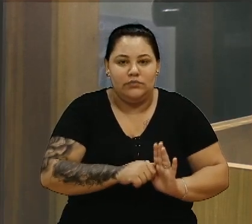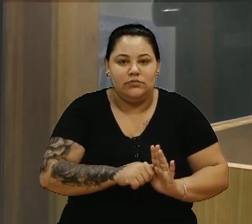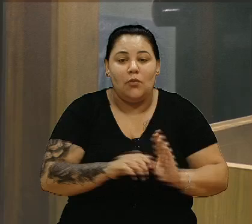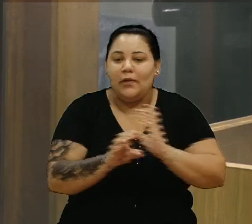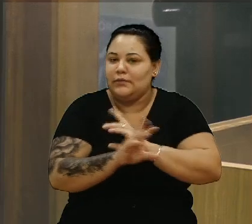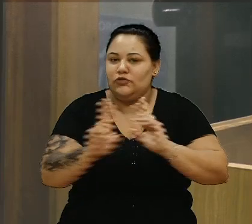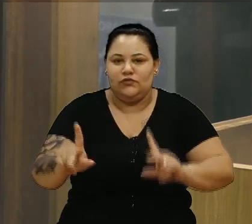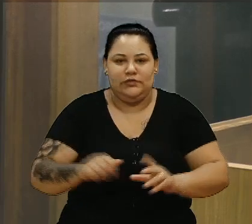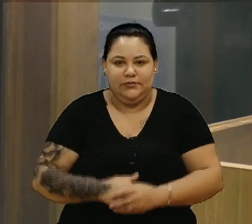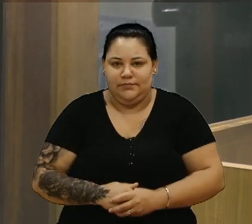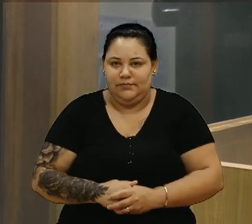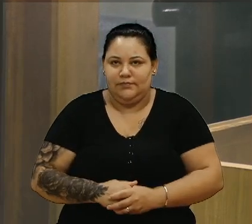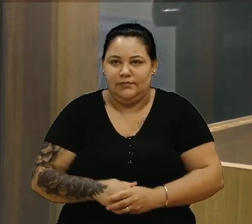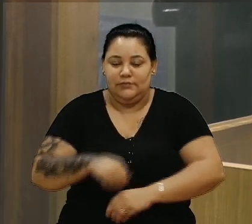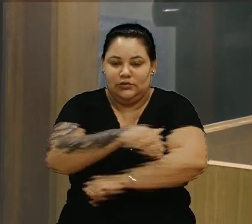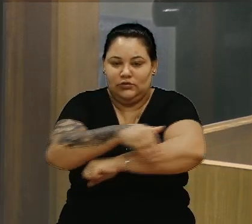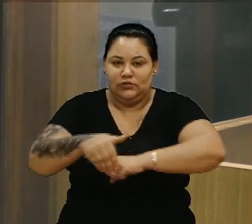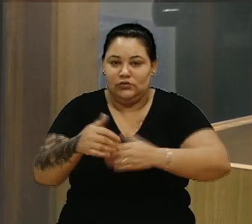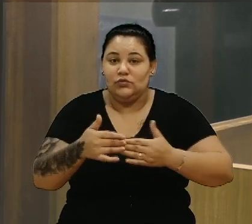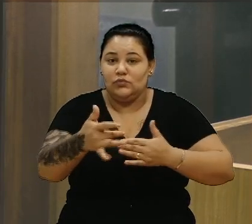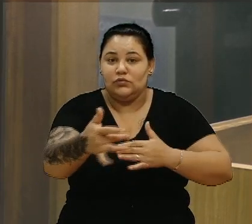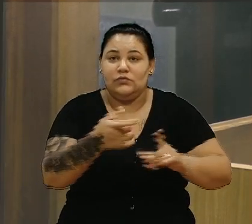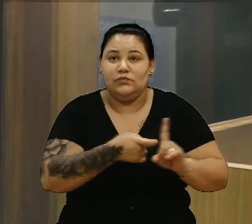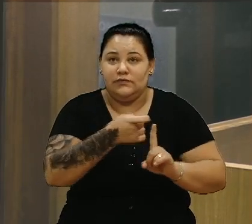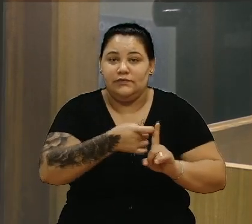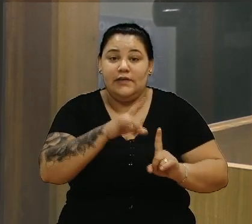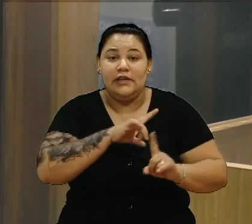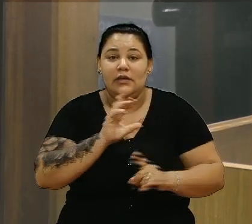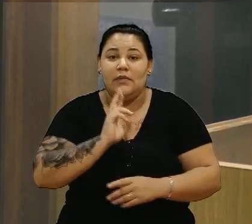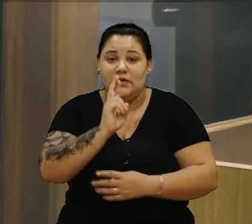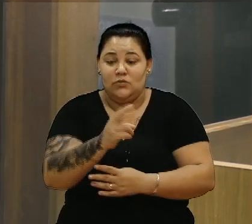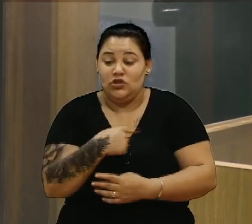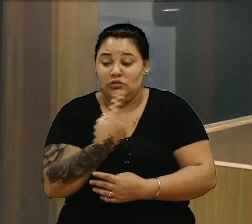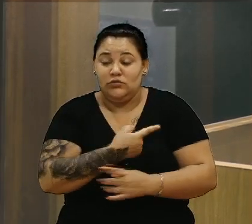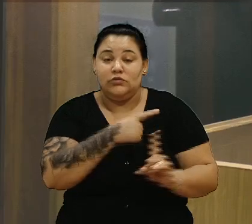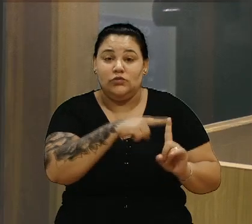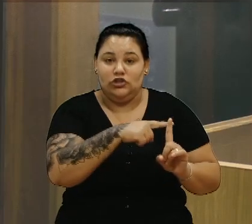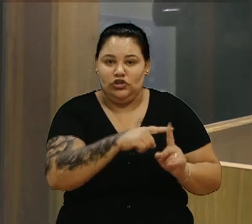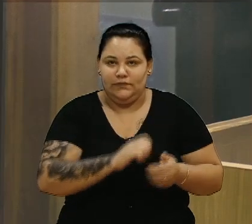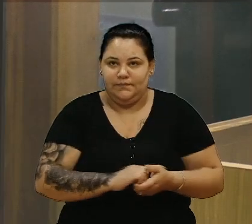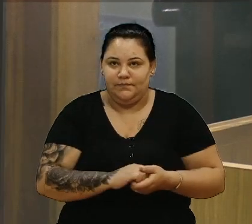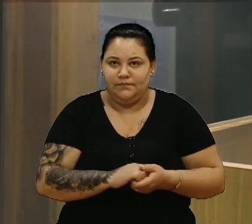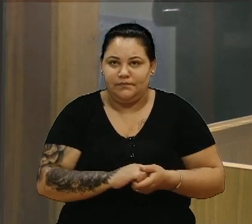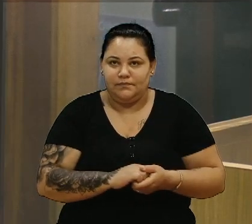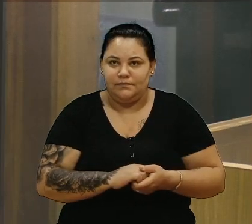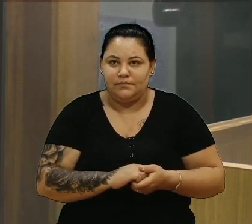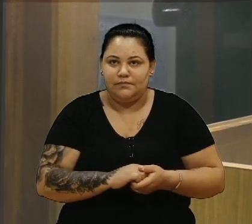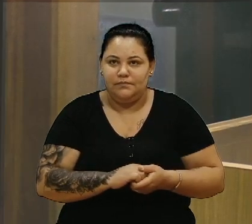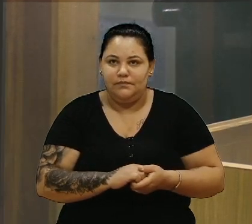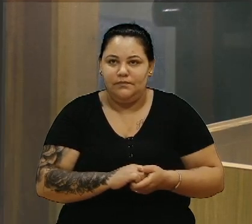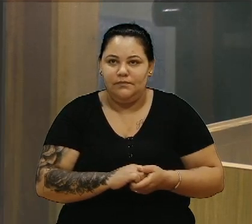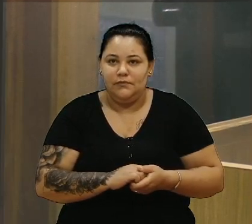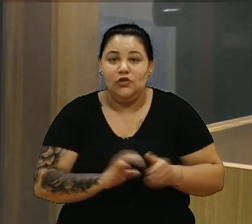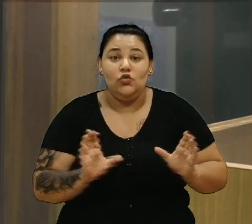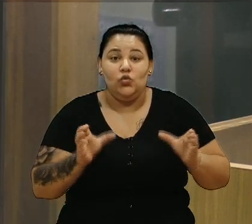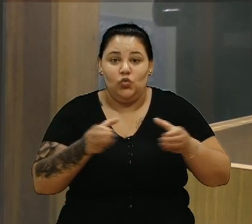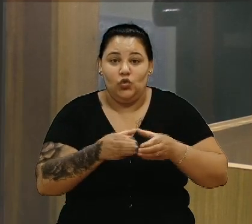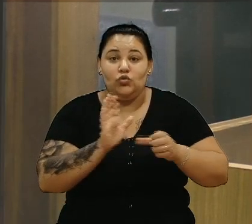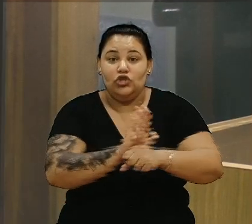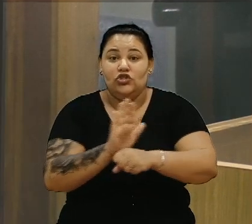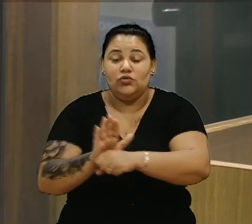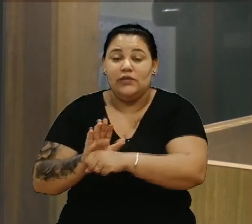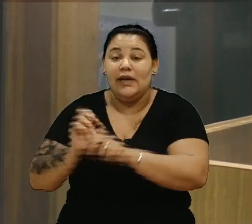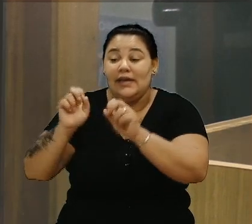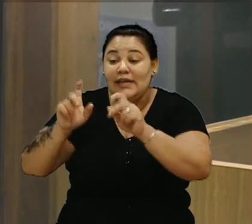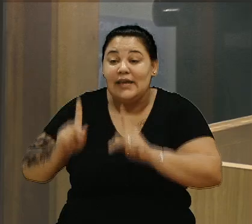situação de rua, nos próximos meses, terão uma resposta nossa positiva e um grande mutirão para ajudar eles. Já os que usam